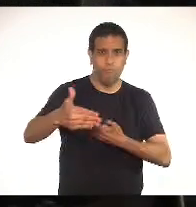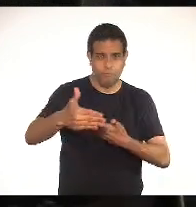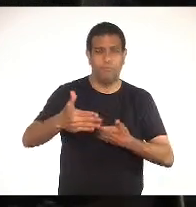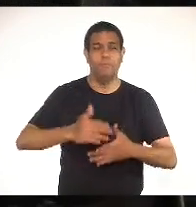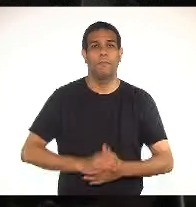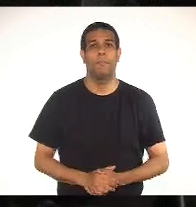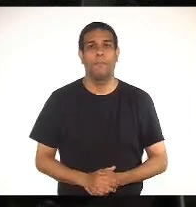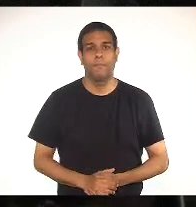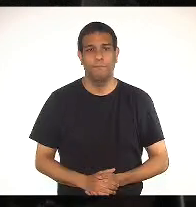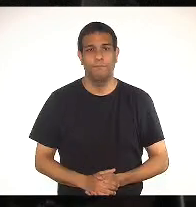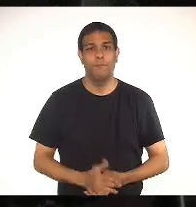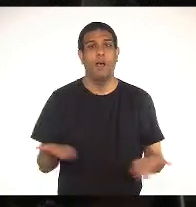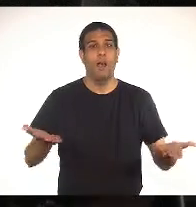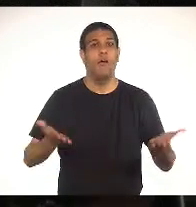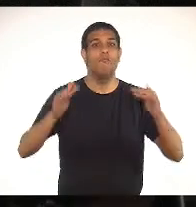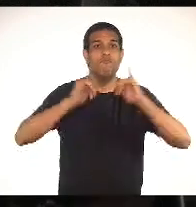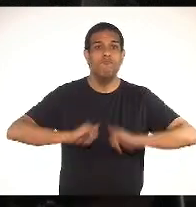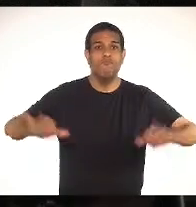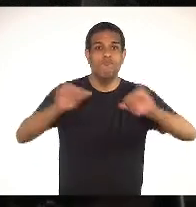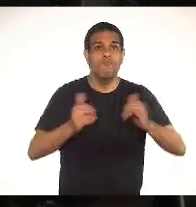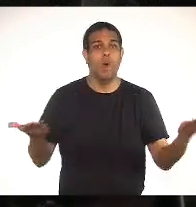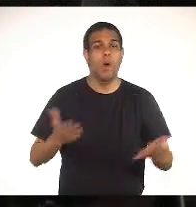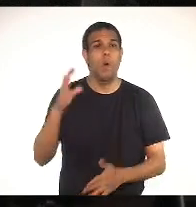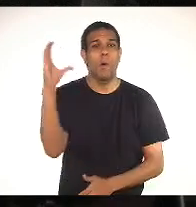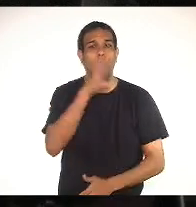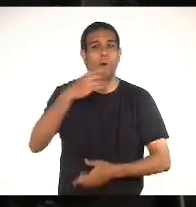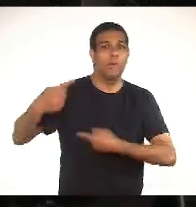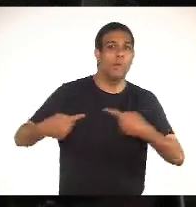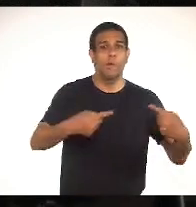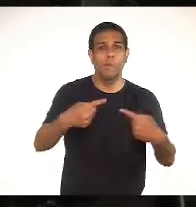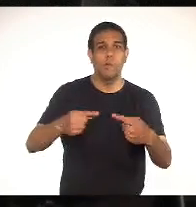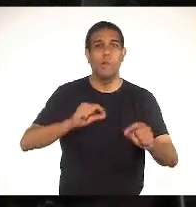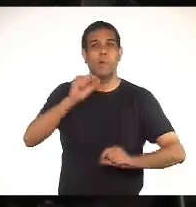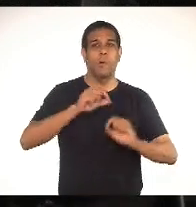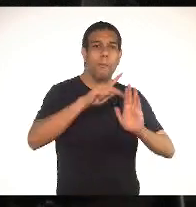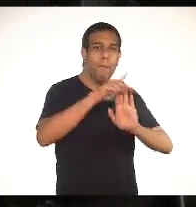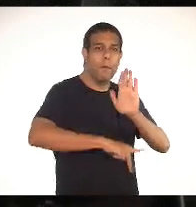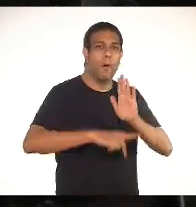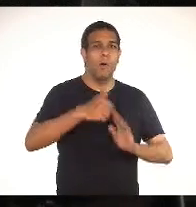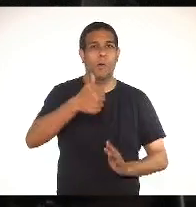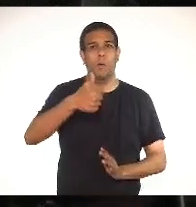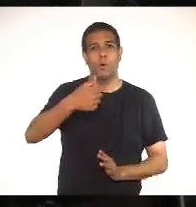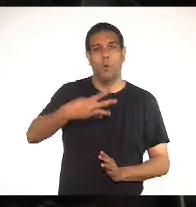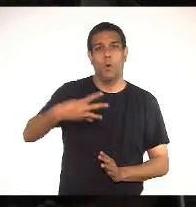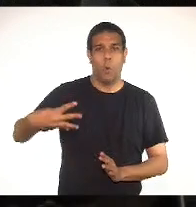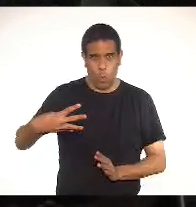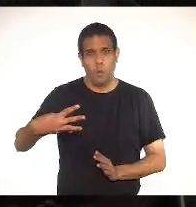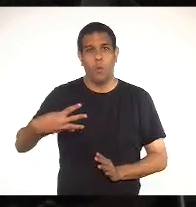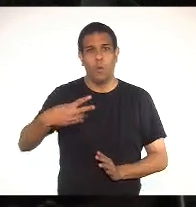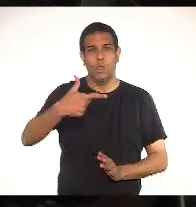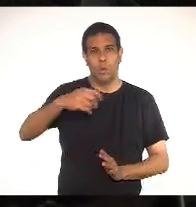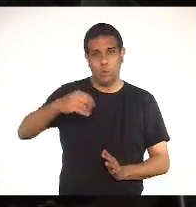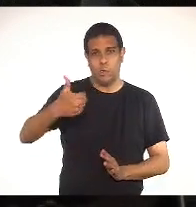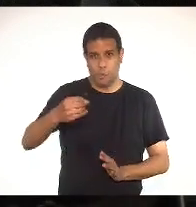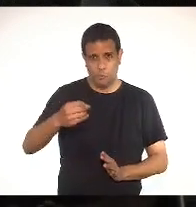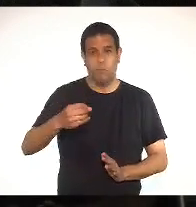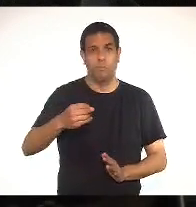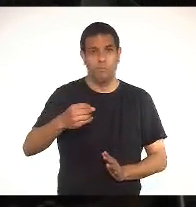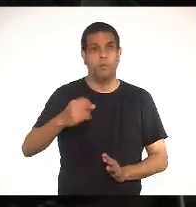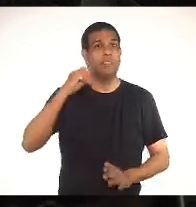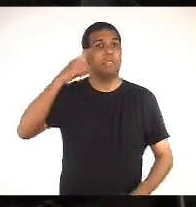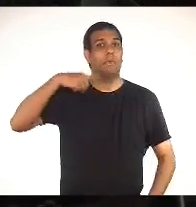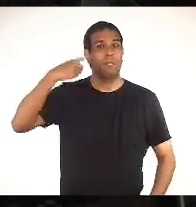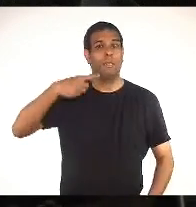autógrafo. Anuncio, em regime de urgência, em discussão única, projeto de lei 144 de 2019. Deputado Samuel?